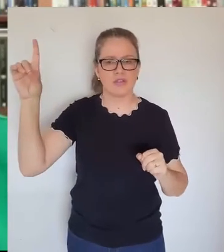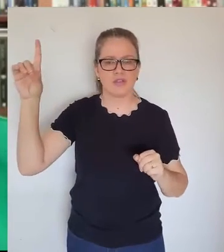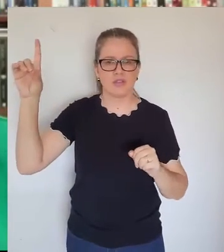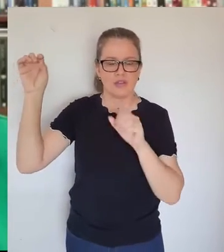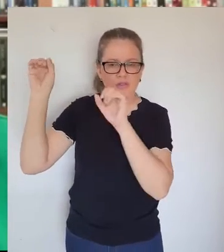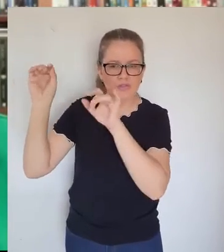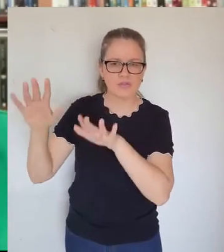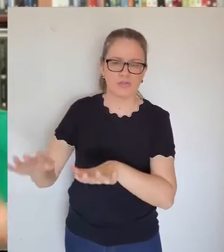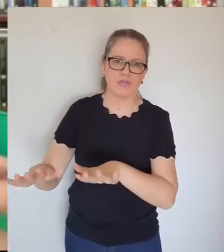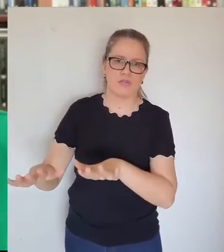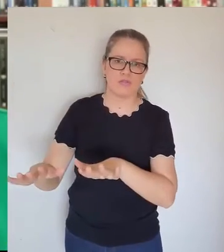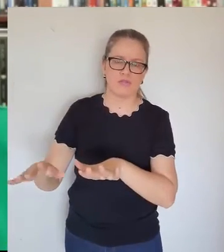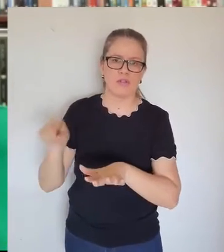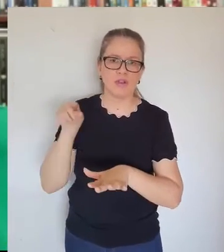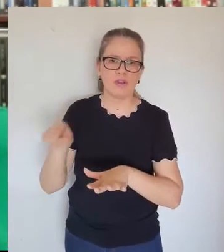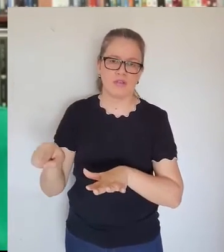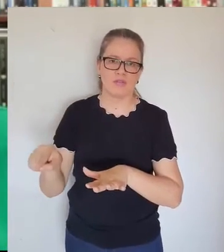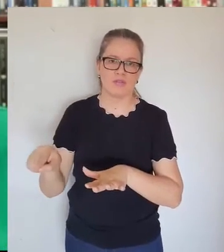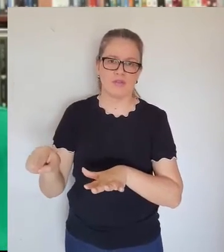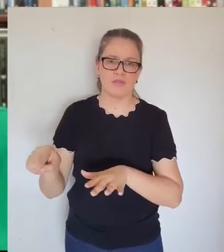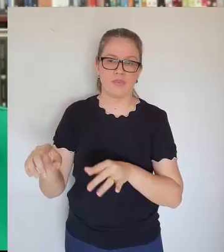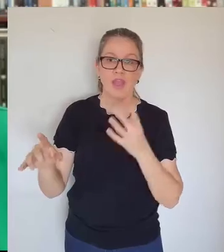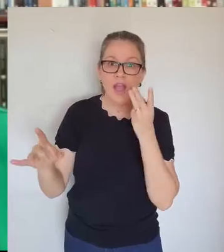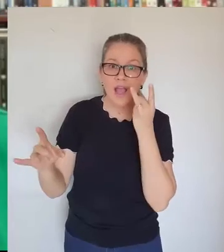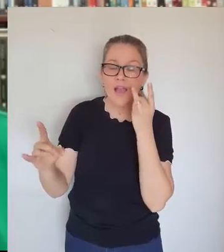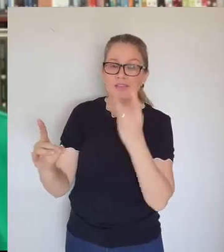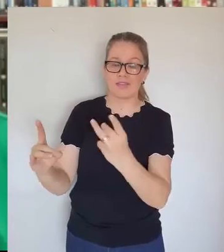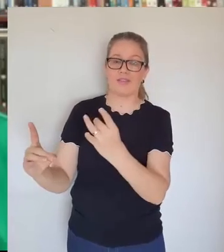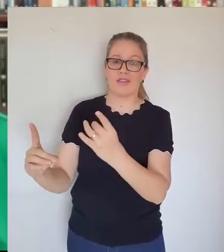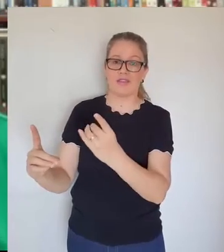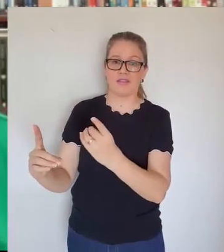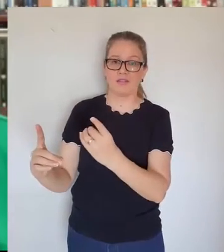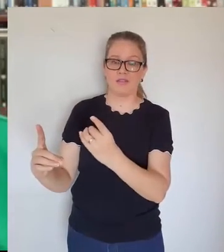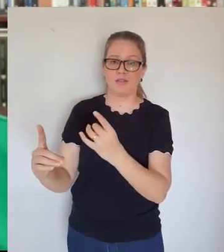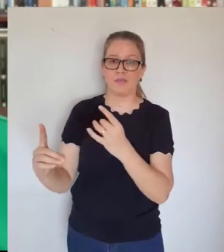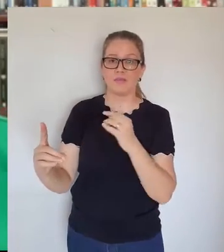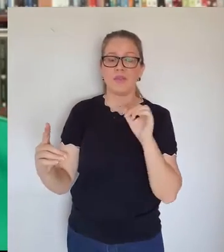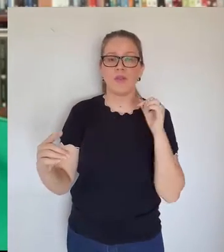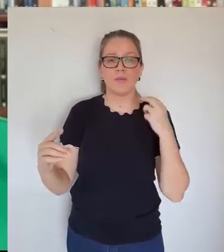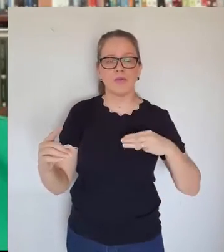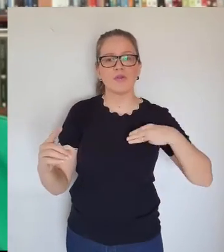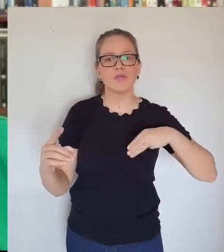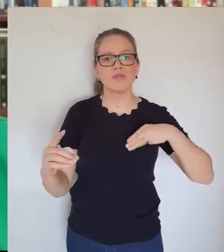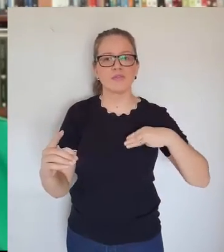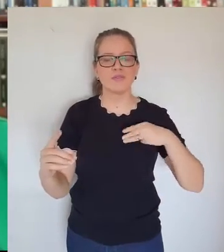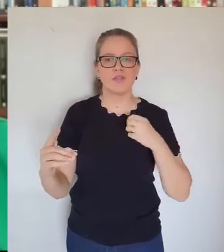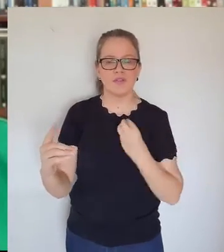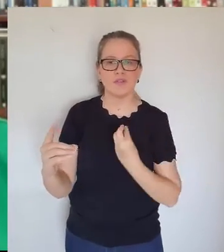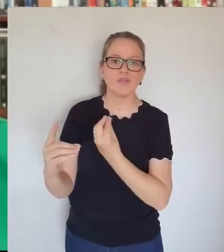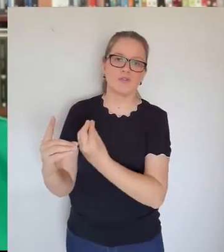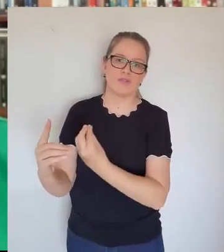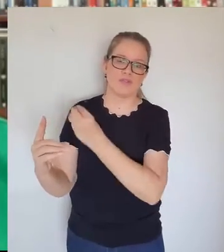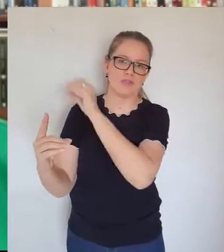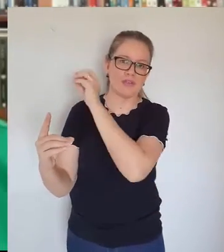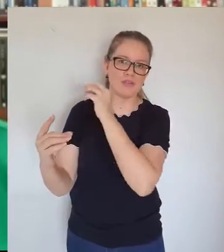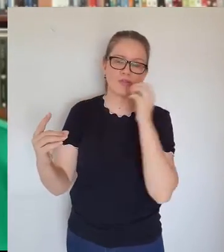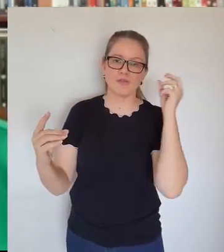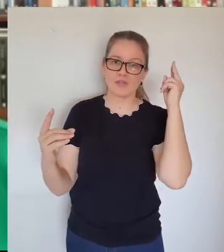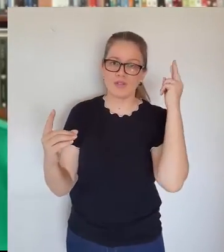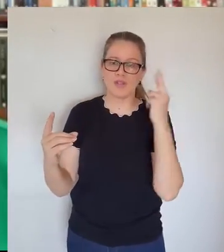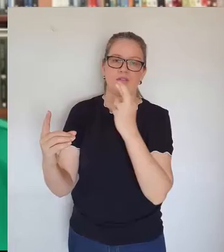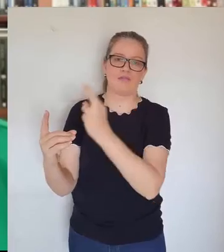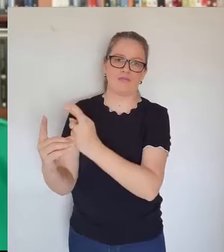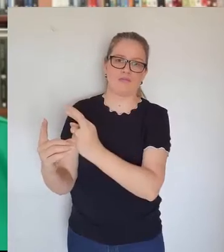que Deus tinha confiado a ele. Diz assim: atenta para o ministério que recebestes do